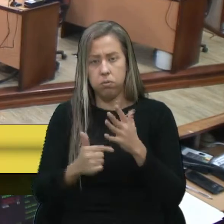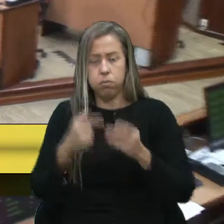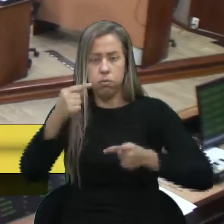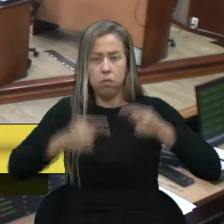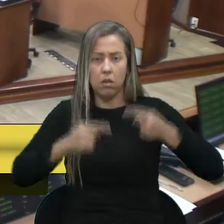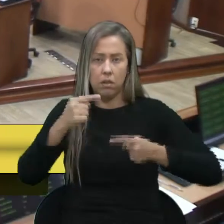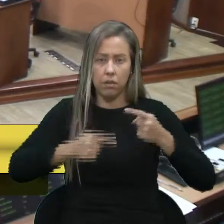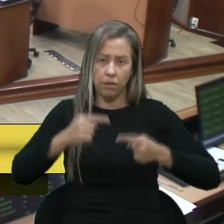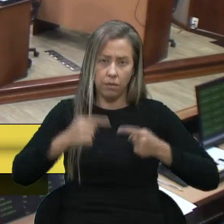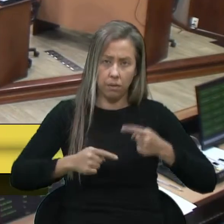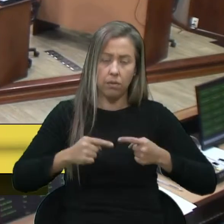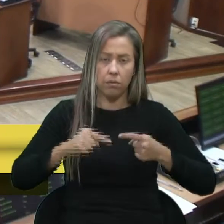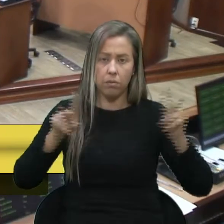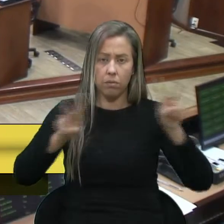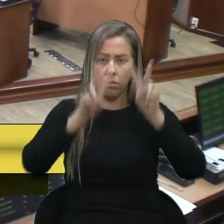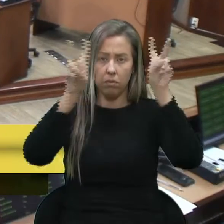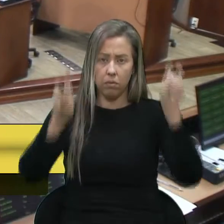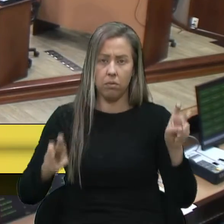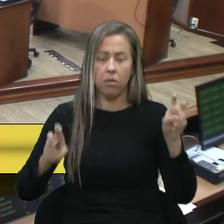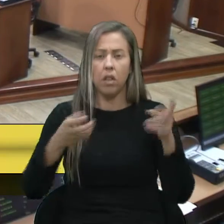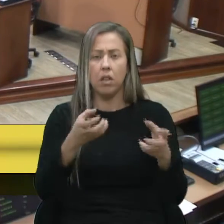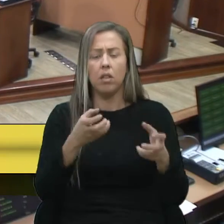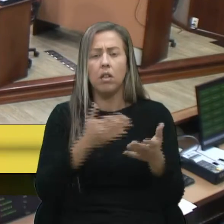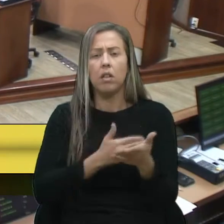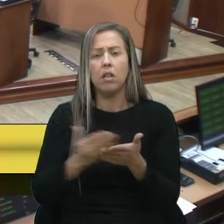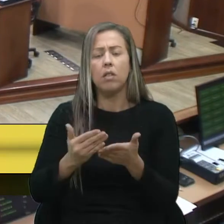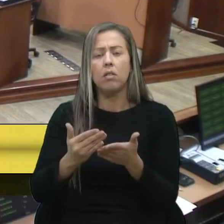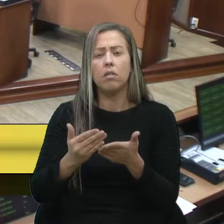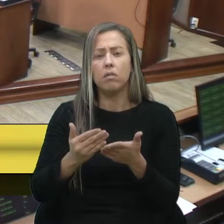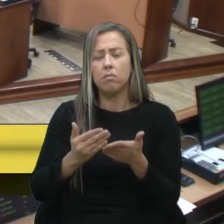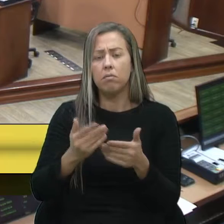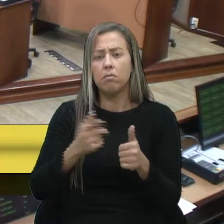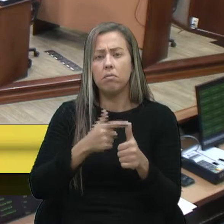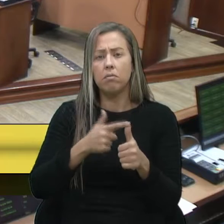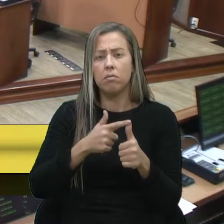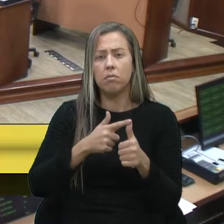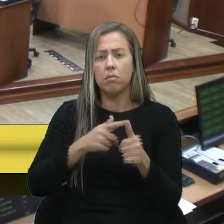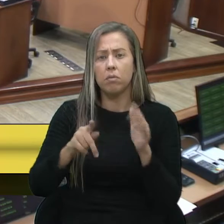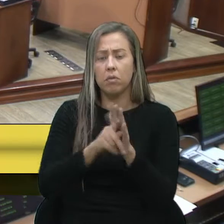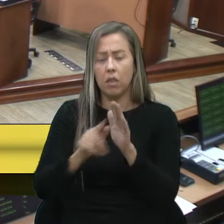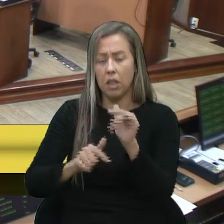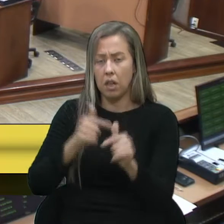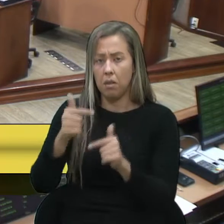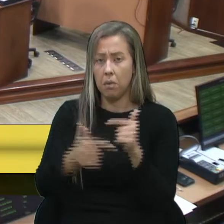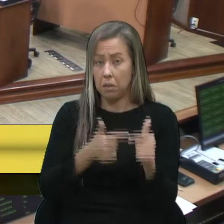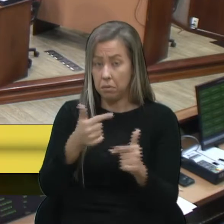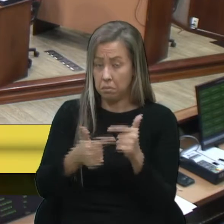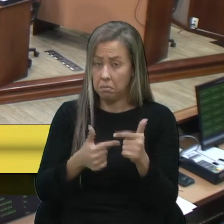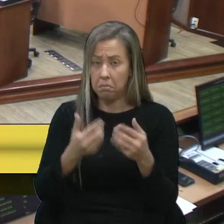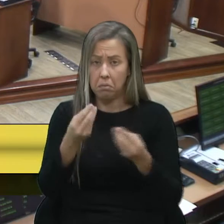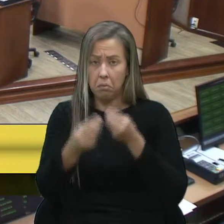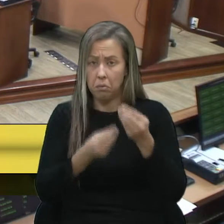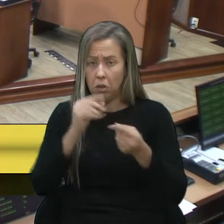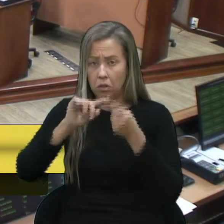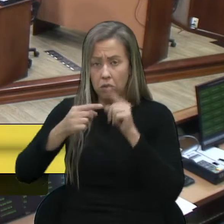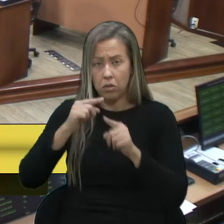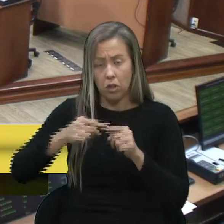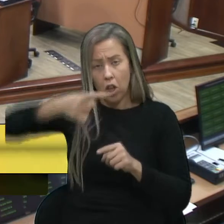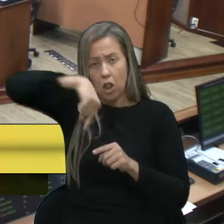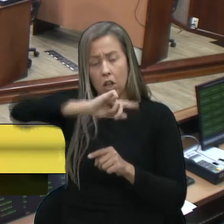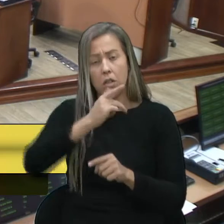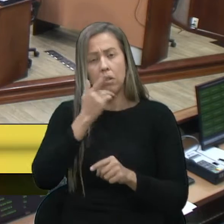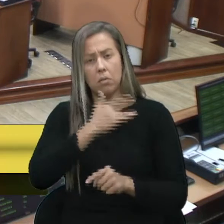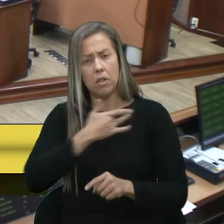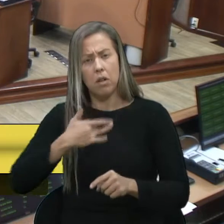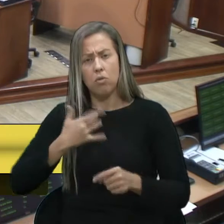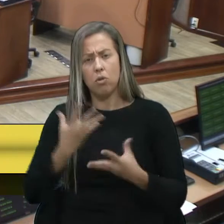aqui nesse tema, e eu queria começar pela precarização do trabalho, né? Nós falamos de saúde aqui